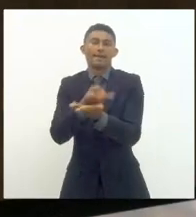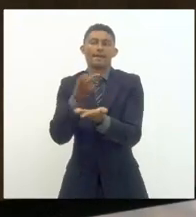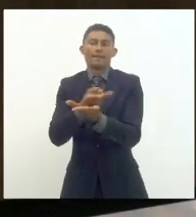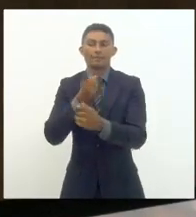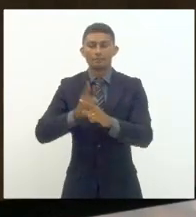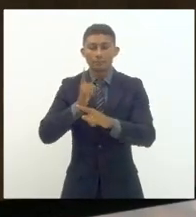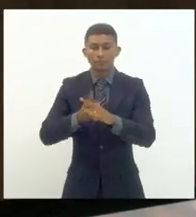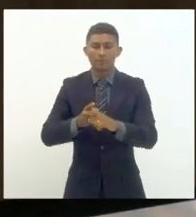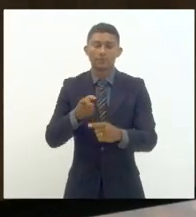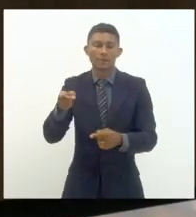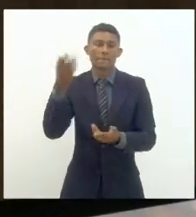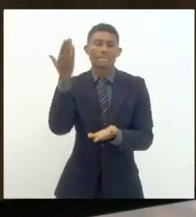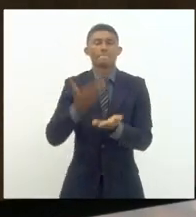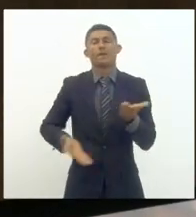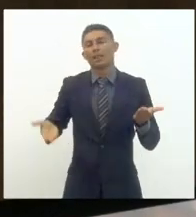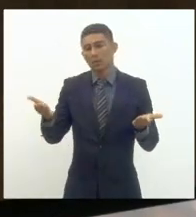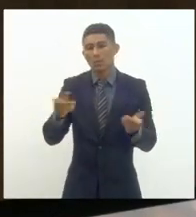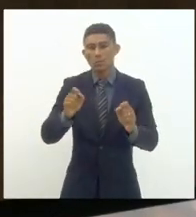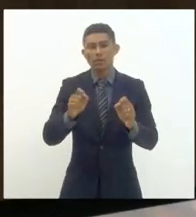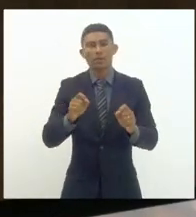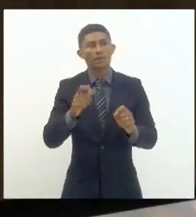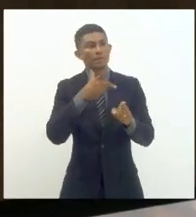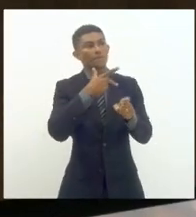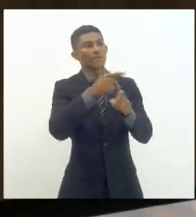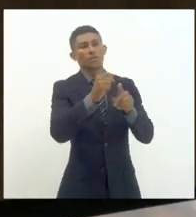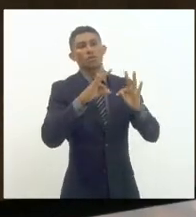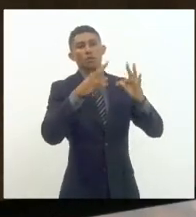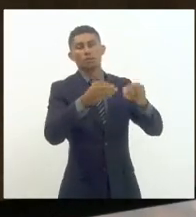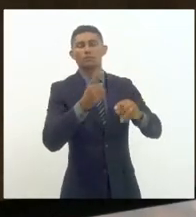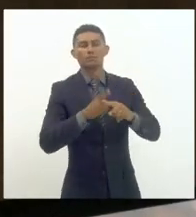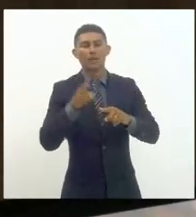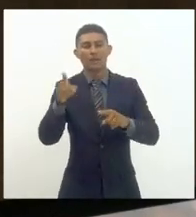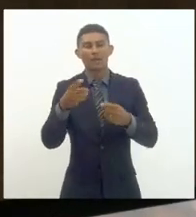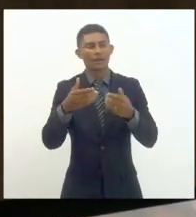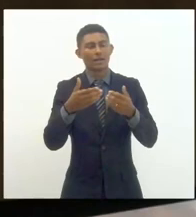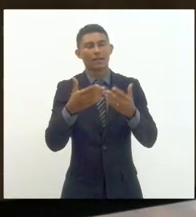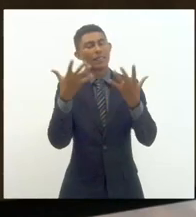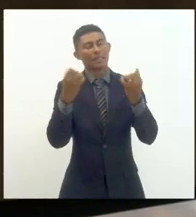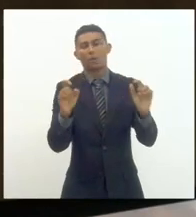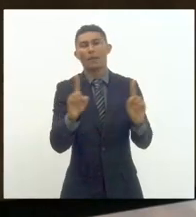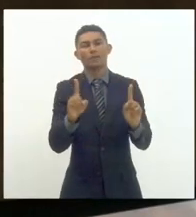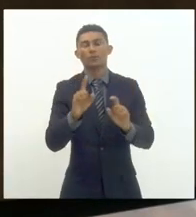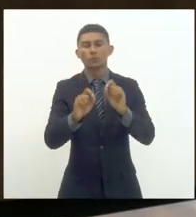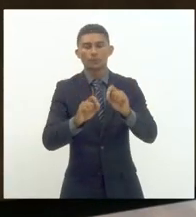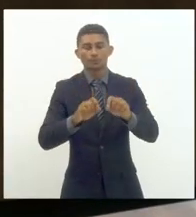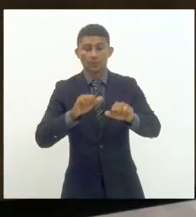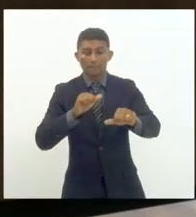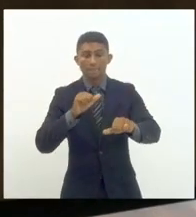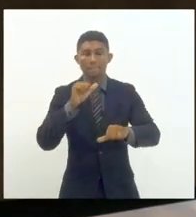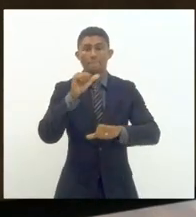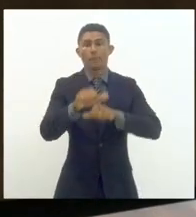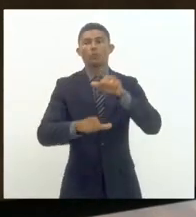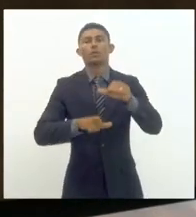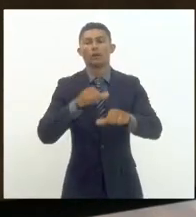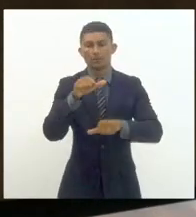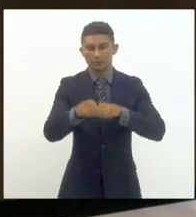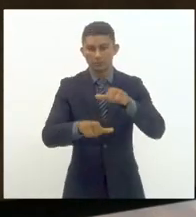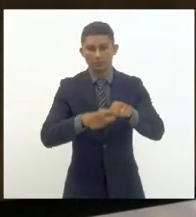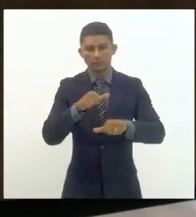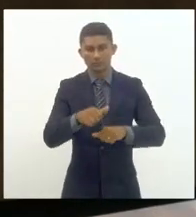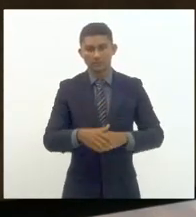oportunidade de fazer dessa vitória uma vitória completa, ao não permitir que essa mudança fosse uma mudança que não fosse